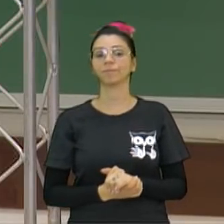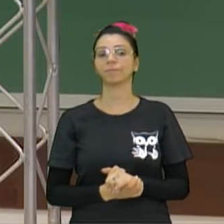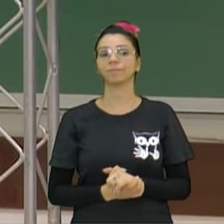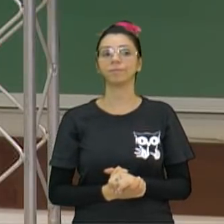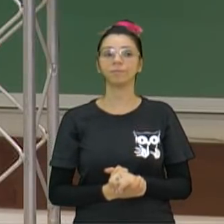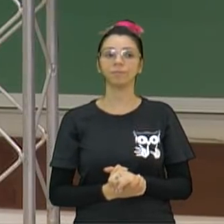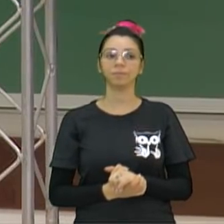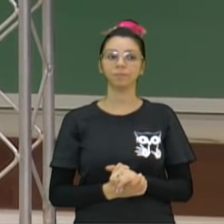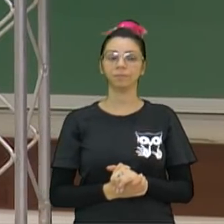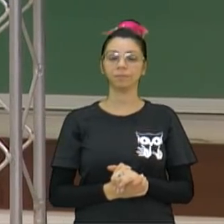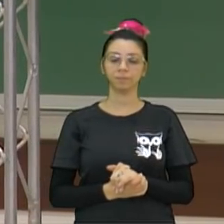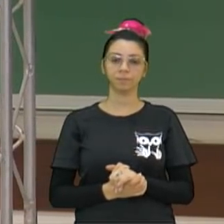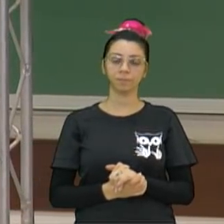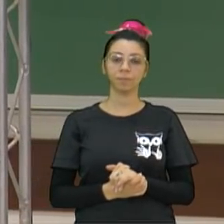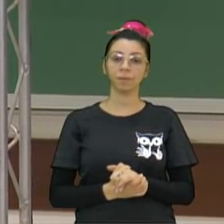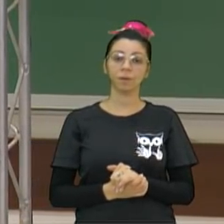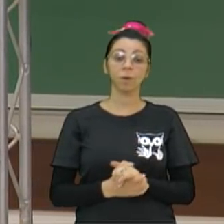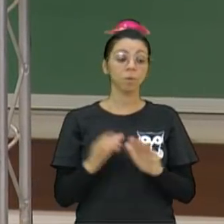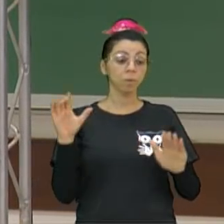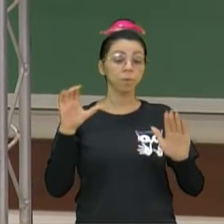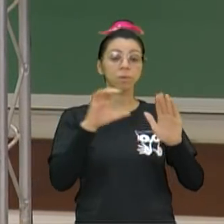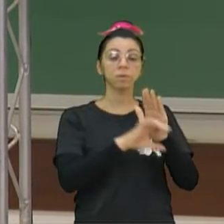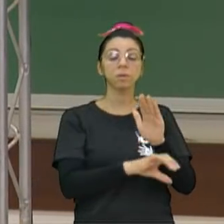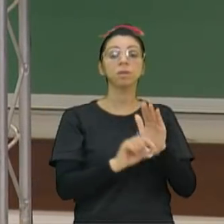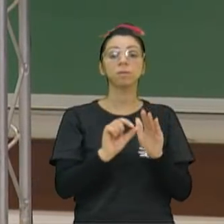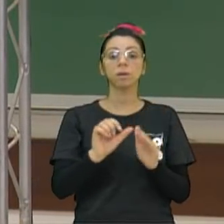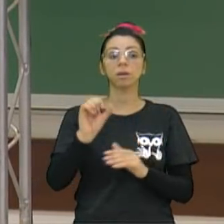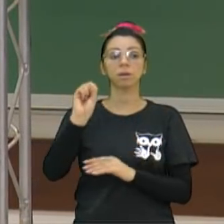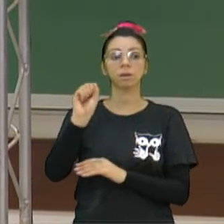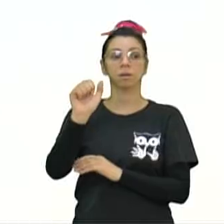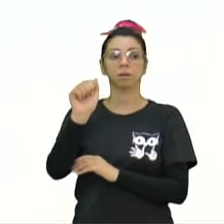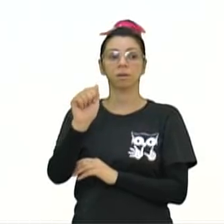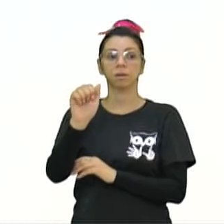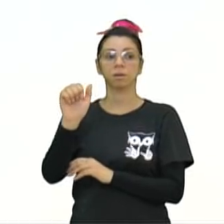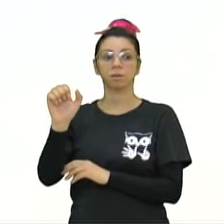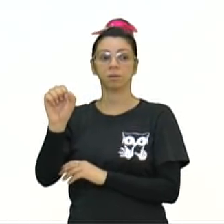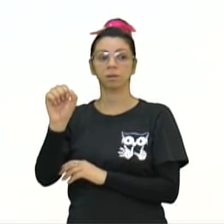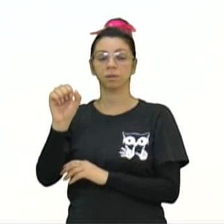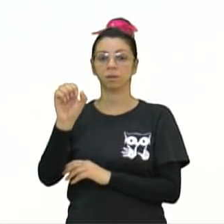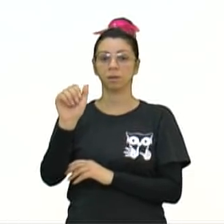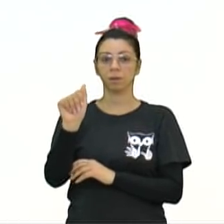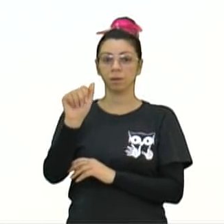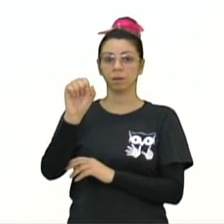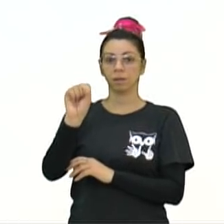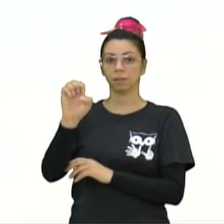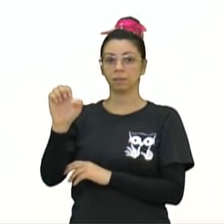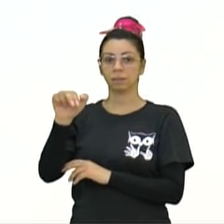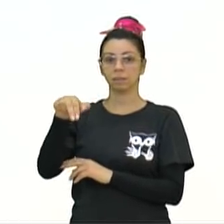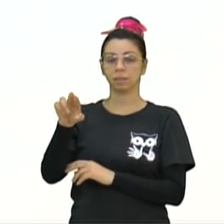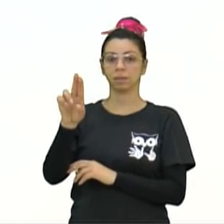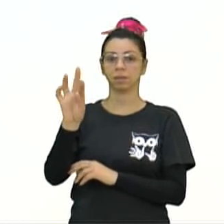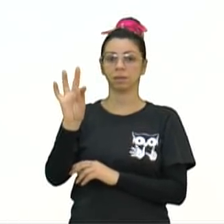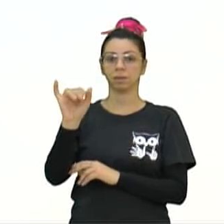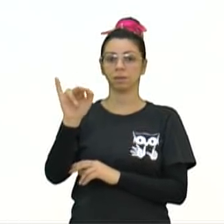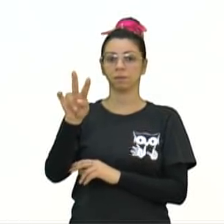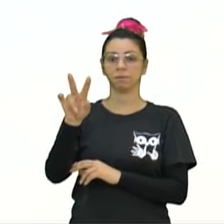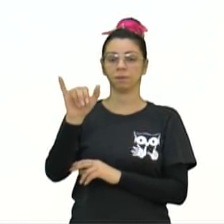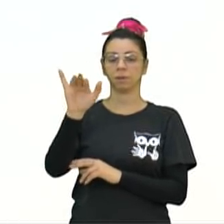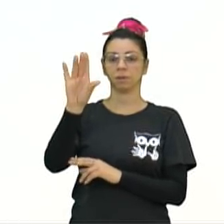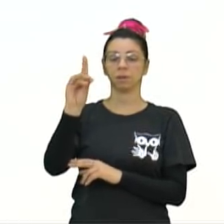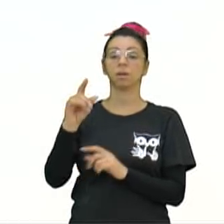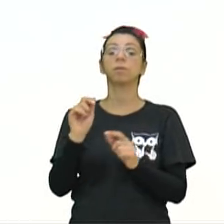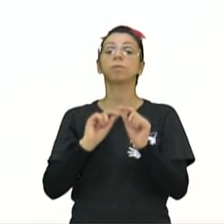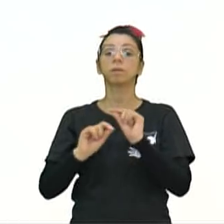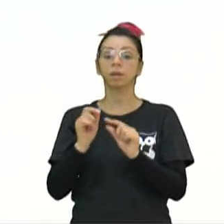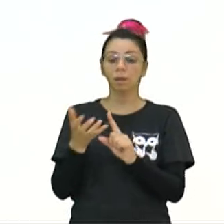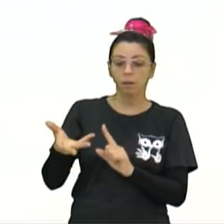Então, aqui eu trouxe definição, né, do que é a assertividade. Vamos ler. A assertividade é a habilidade social de